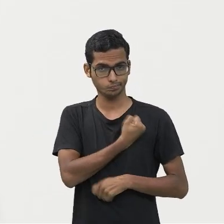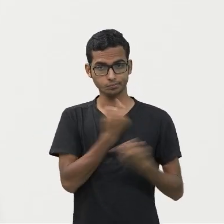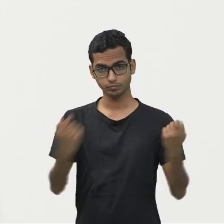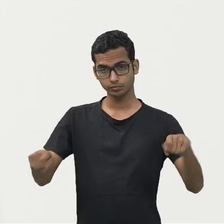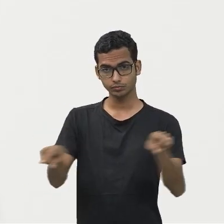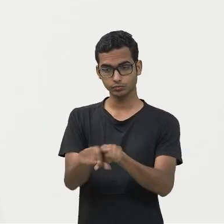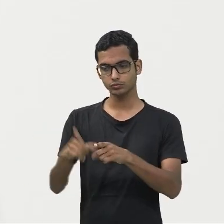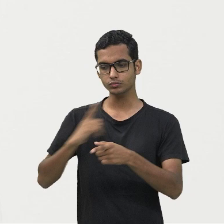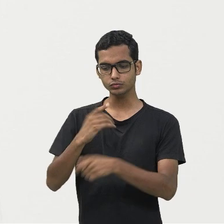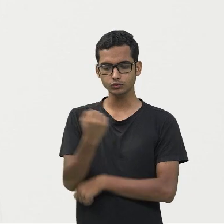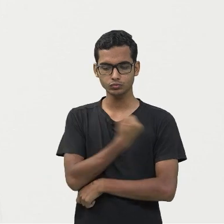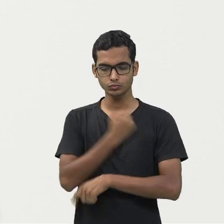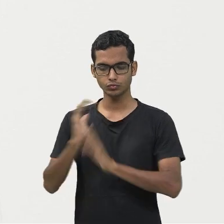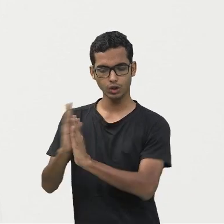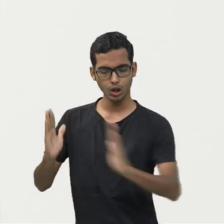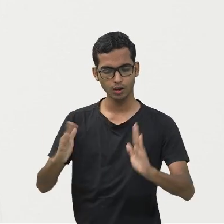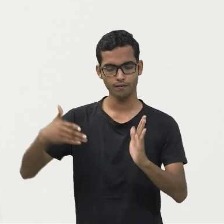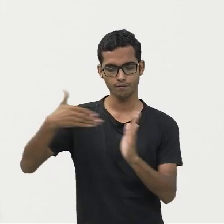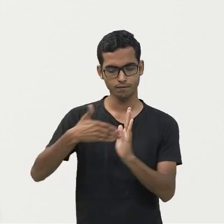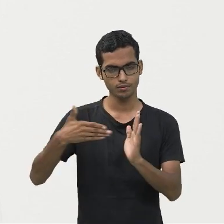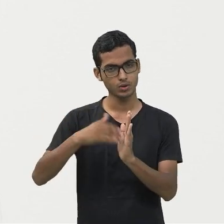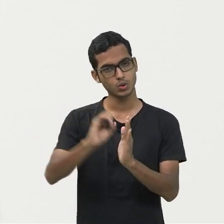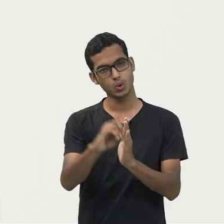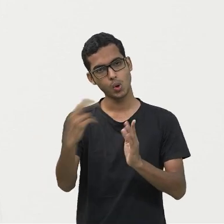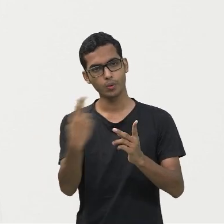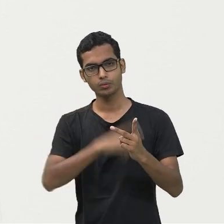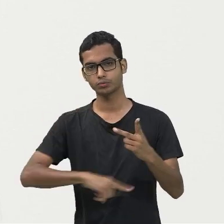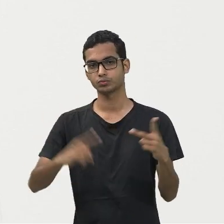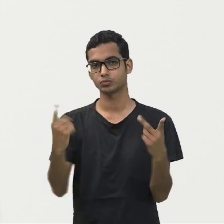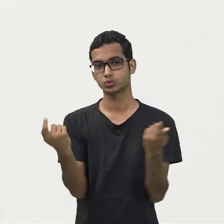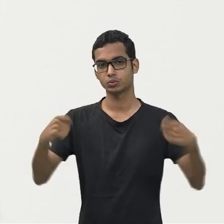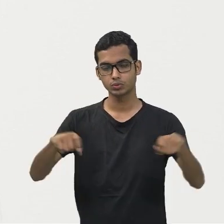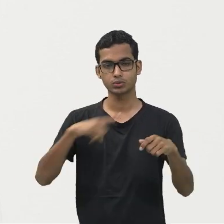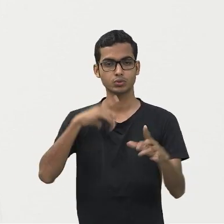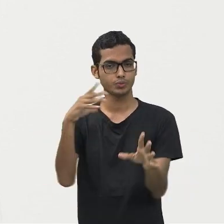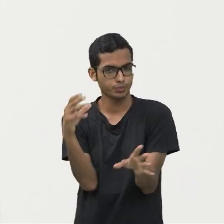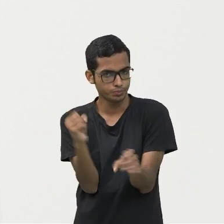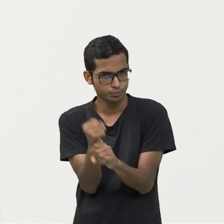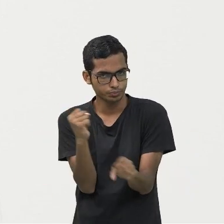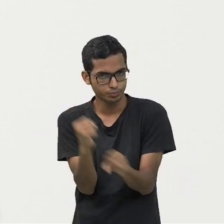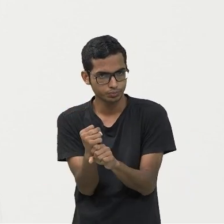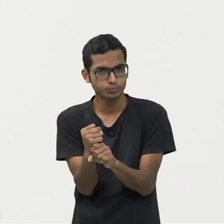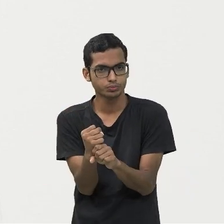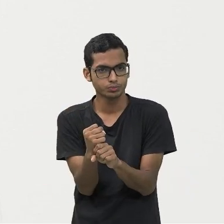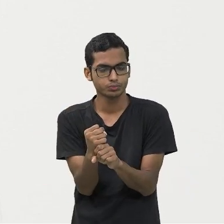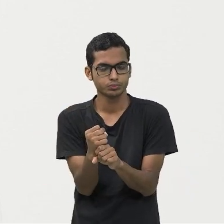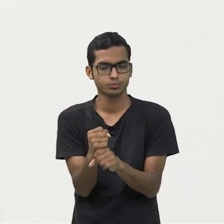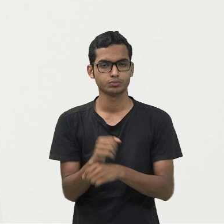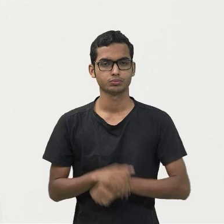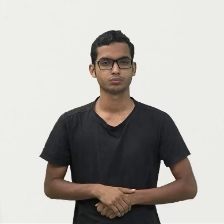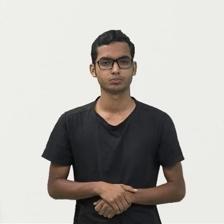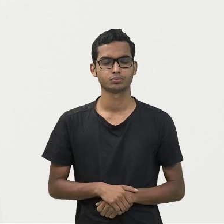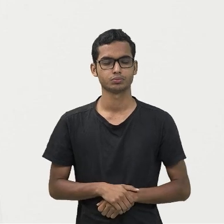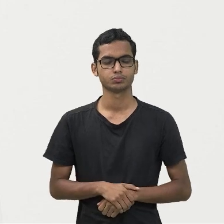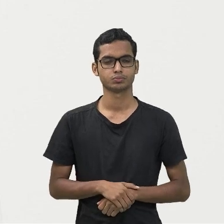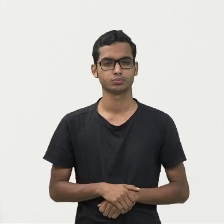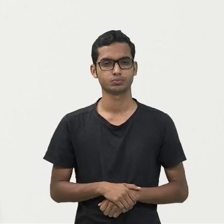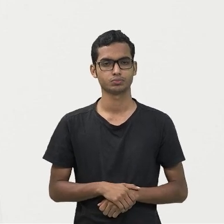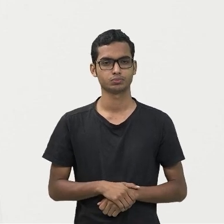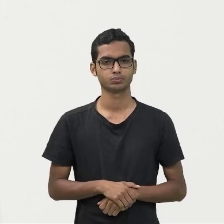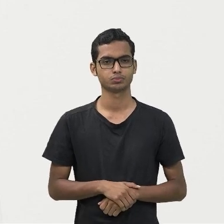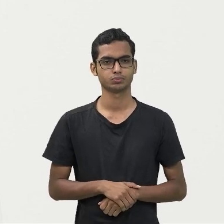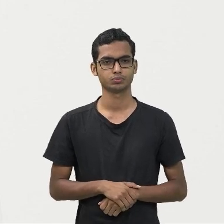ser finitas quando é possível contar, ou seja, quando nós possuímos